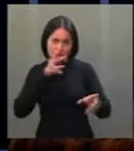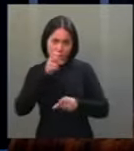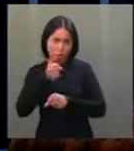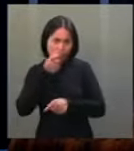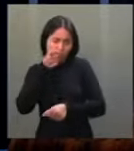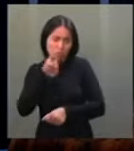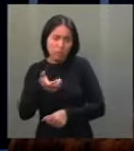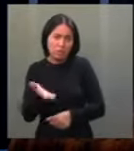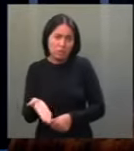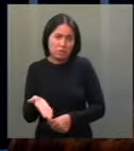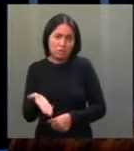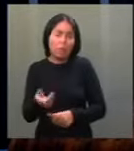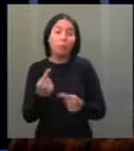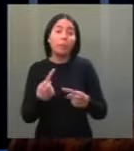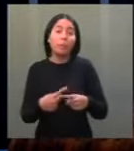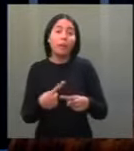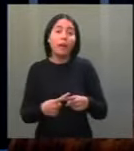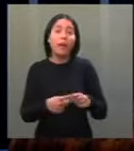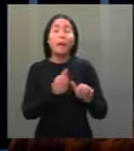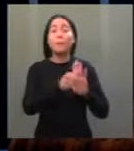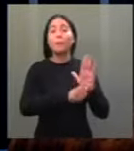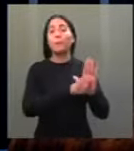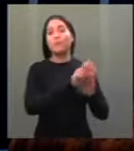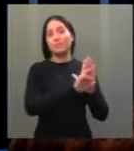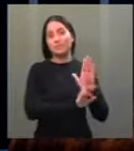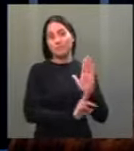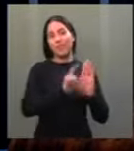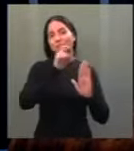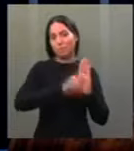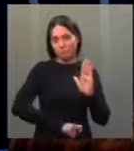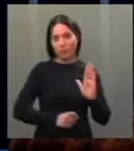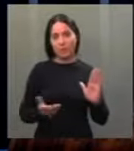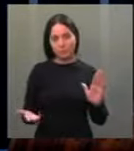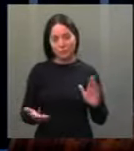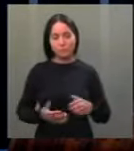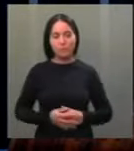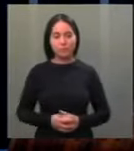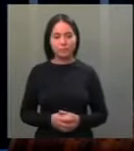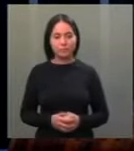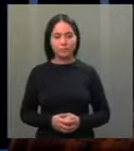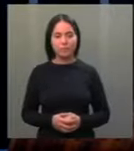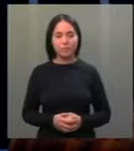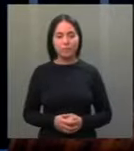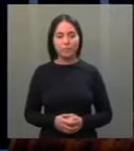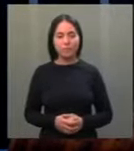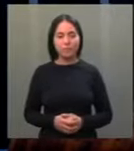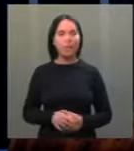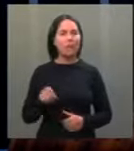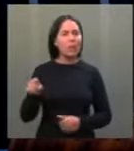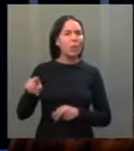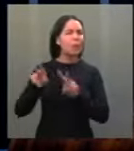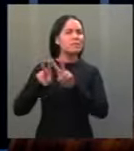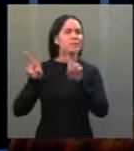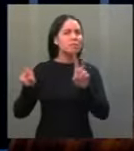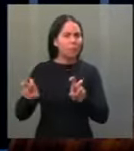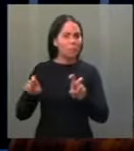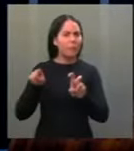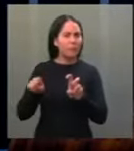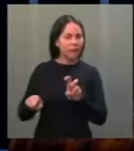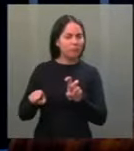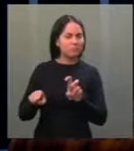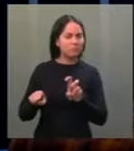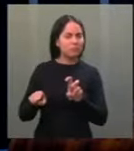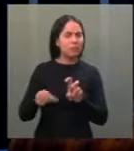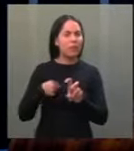tributária. Dito isso, eu quero dizer que esse assunto da reforma tributária da base